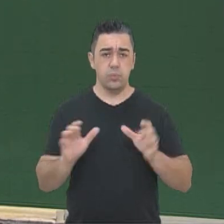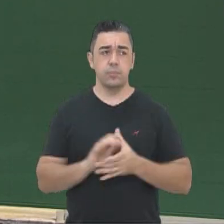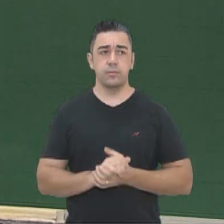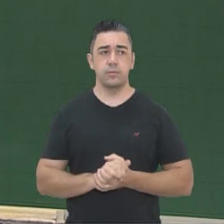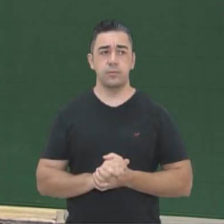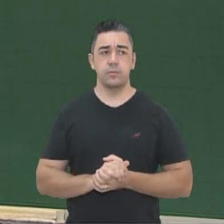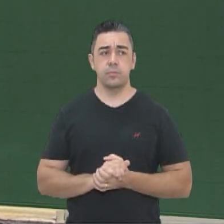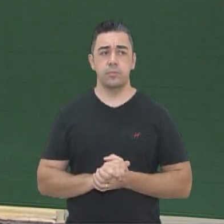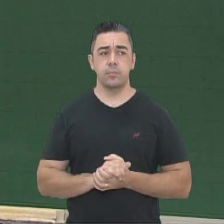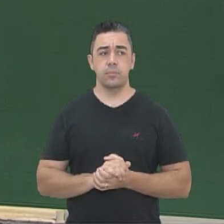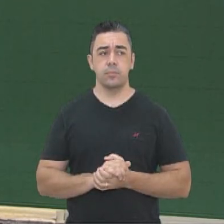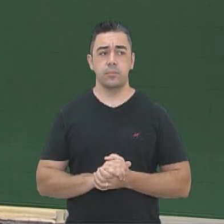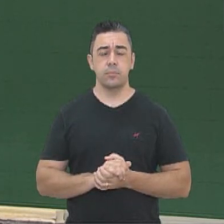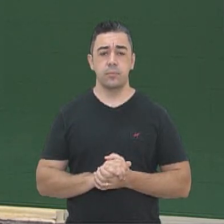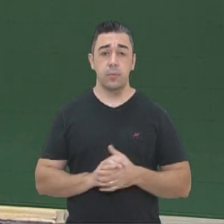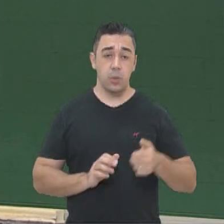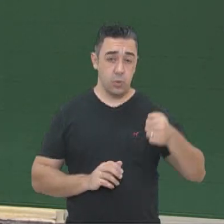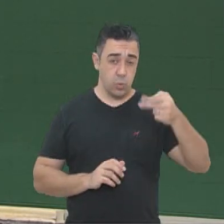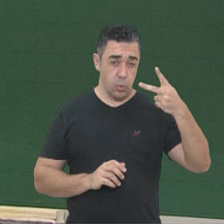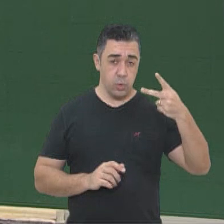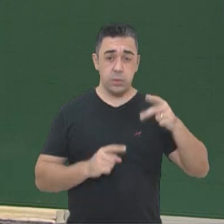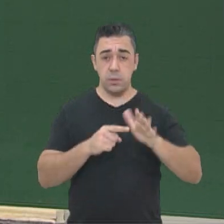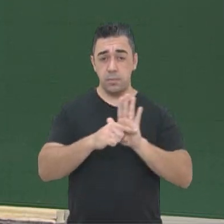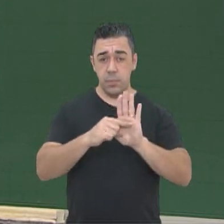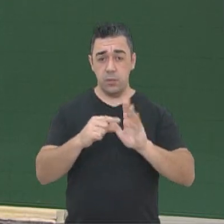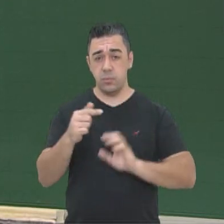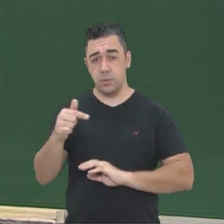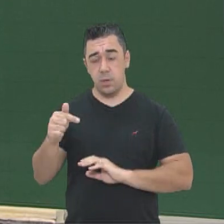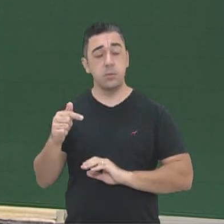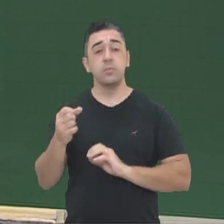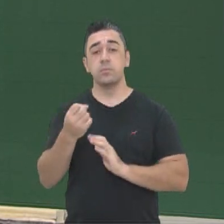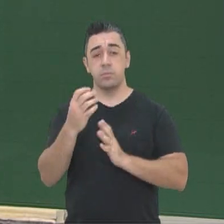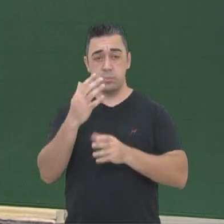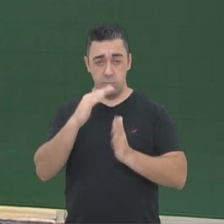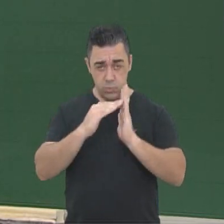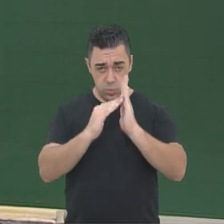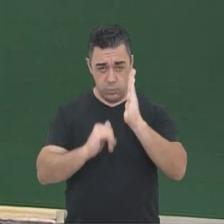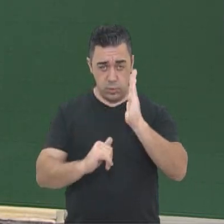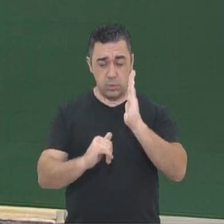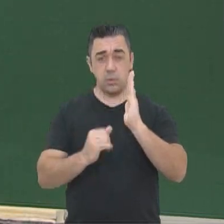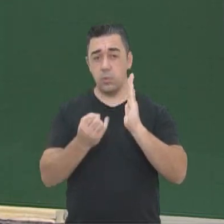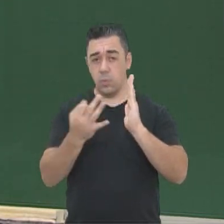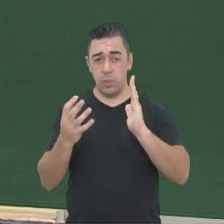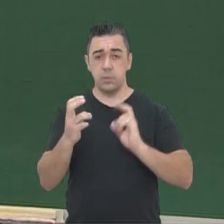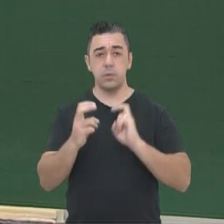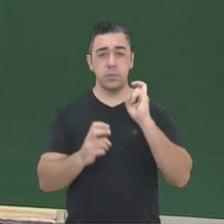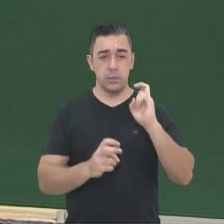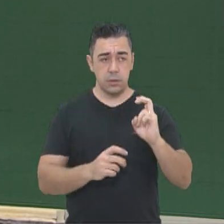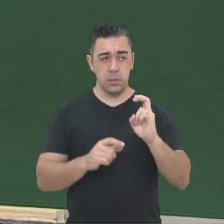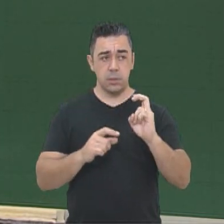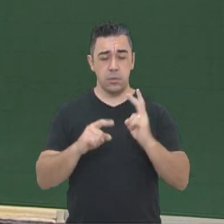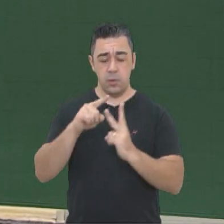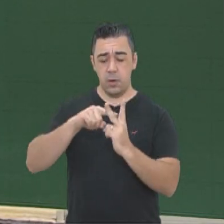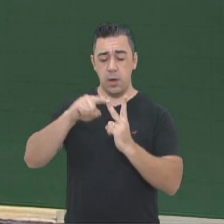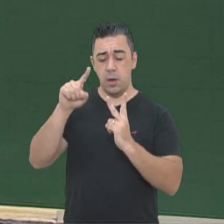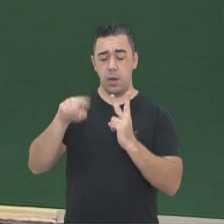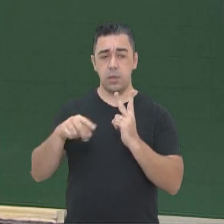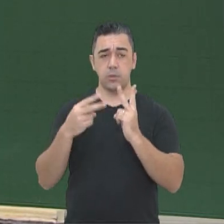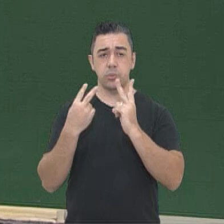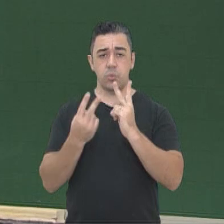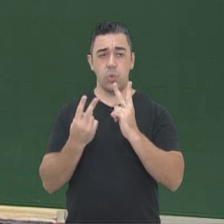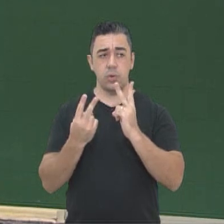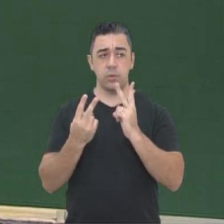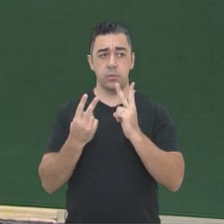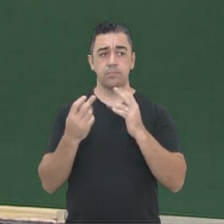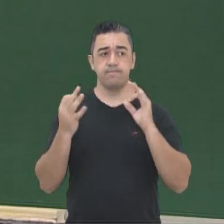mais 2 fica 7. 12 menos 7, nós temos que aqui vai dar 5 raiz